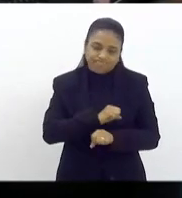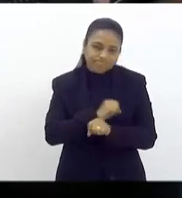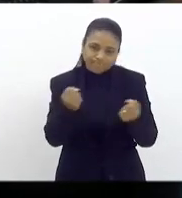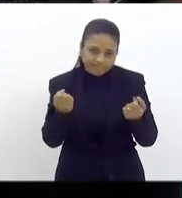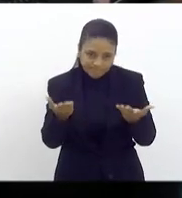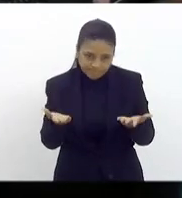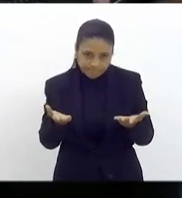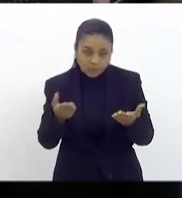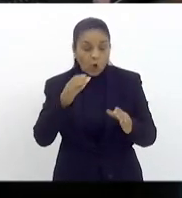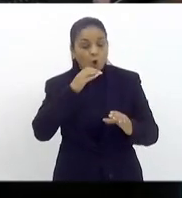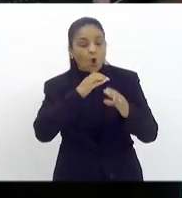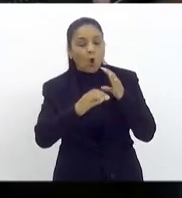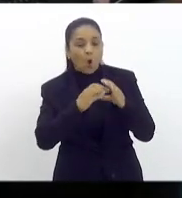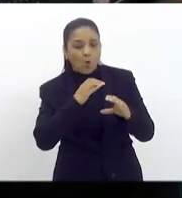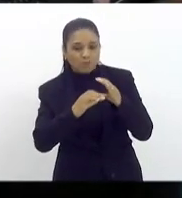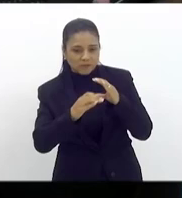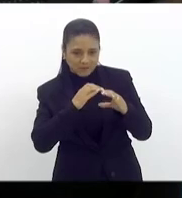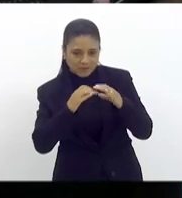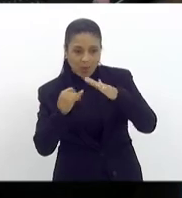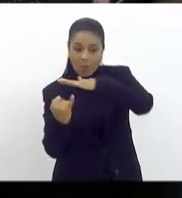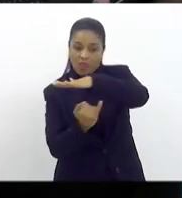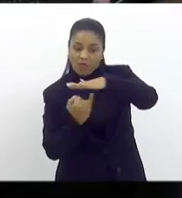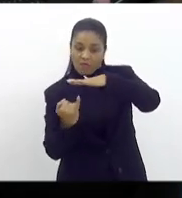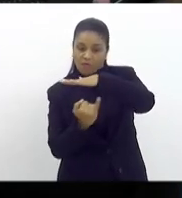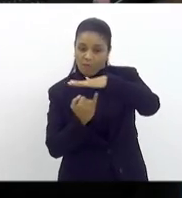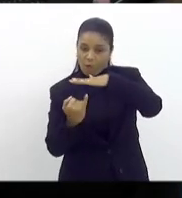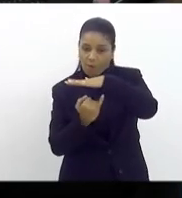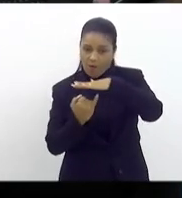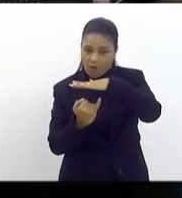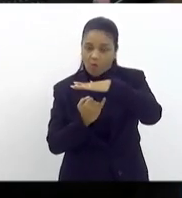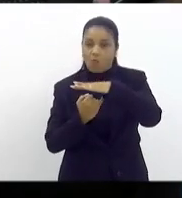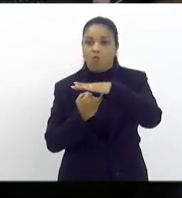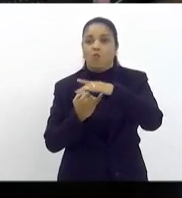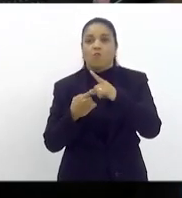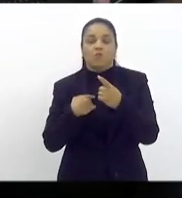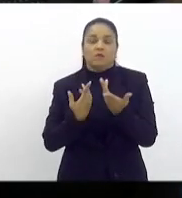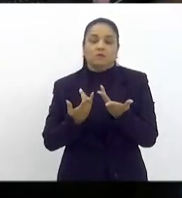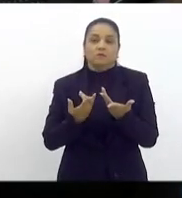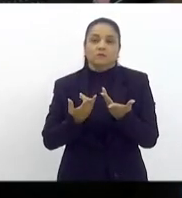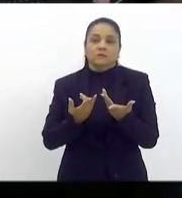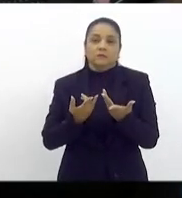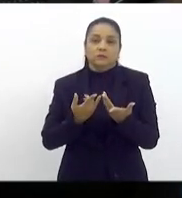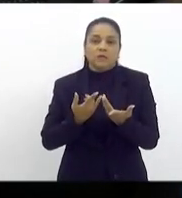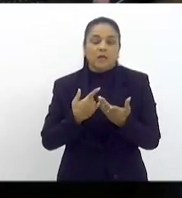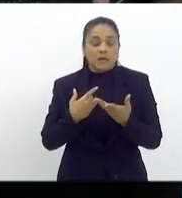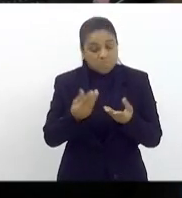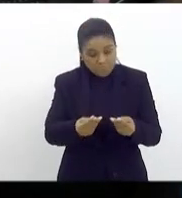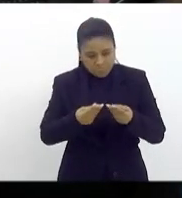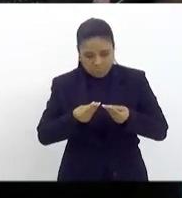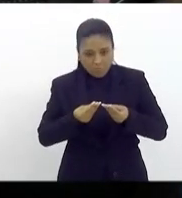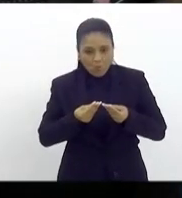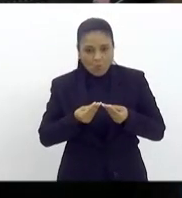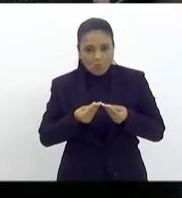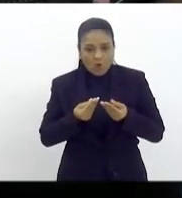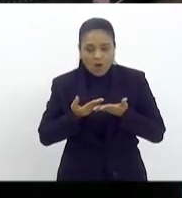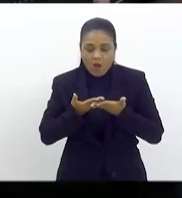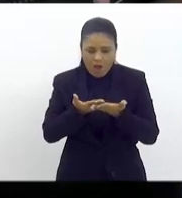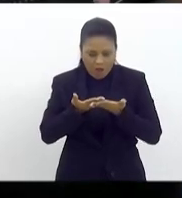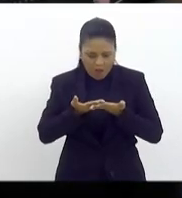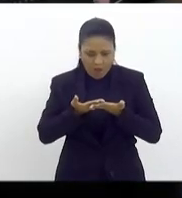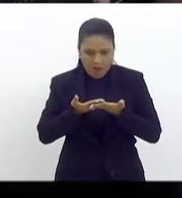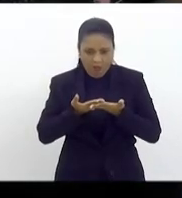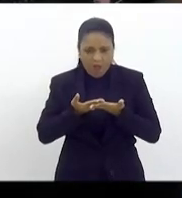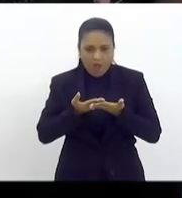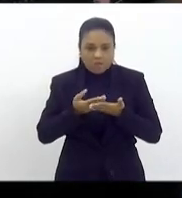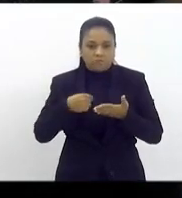uma comunicação informal e que nem sequer chegou às mãos da senhora superintendente antes que ela estivesse ausente do Rio de